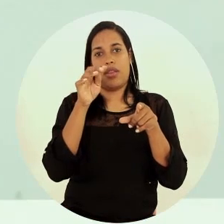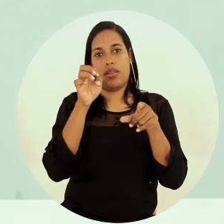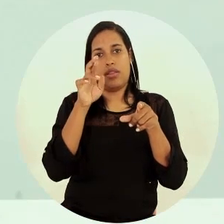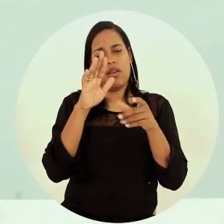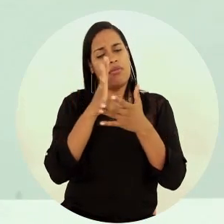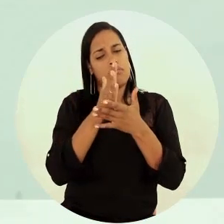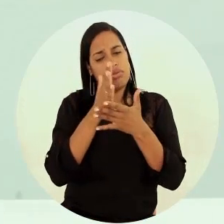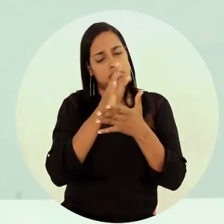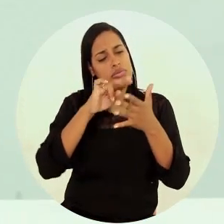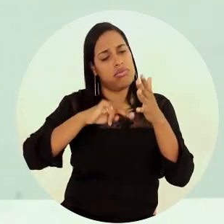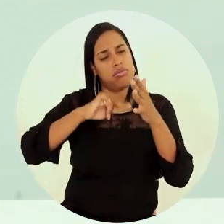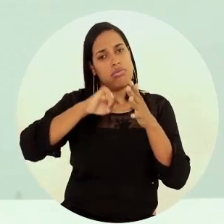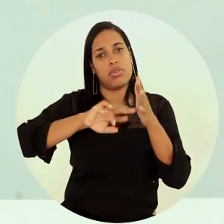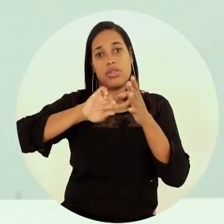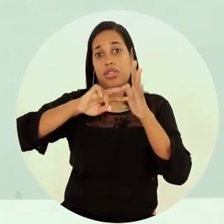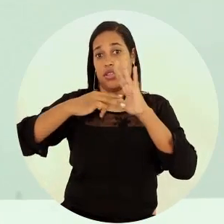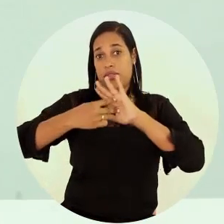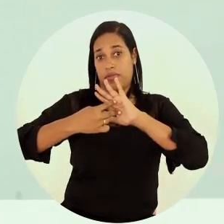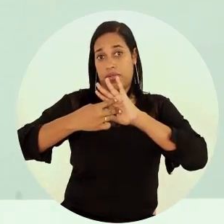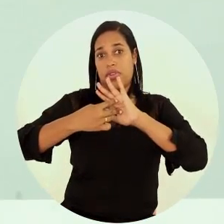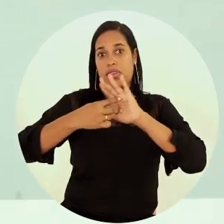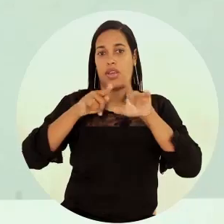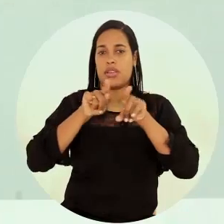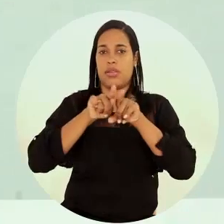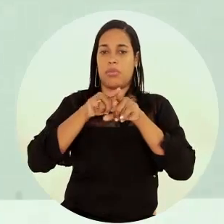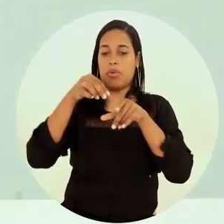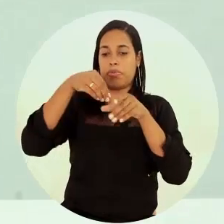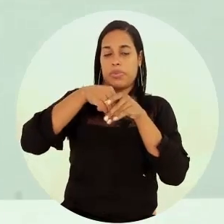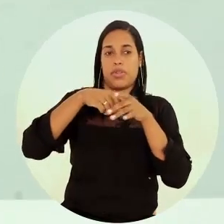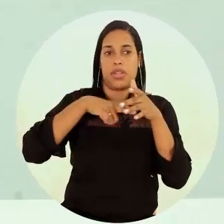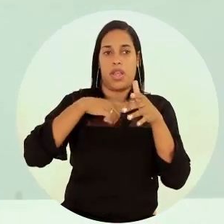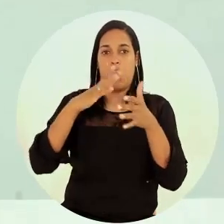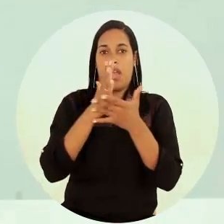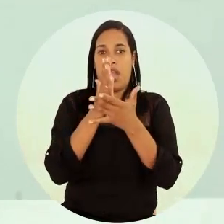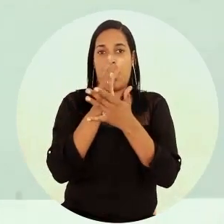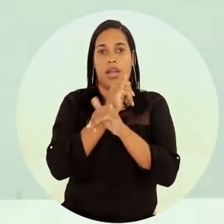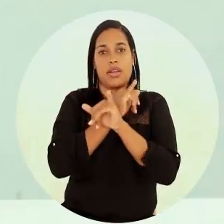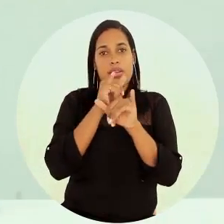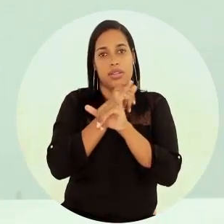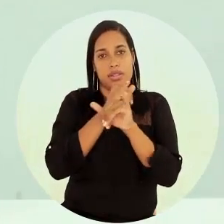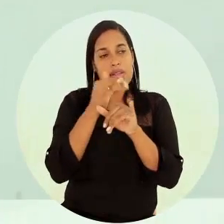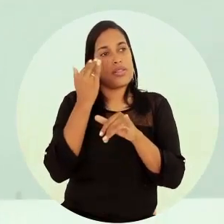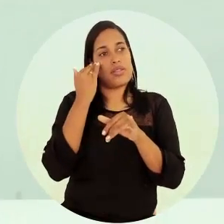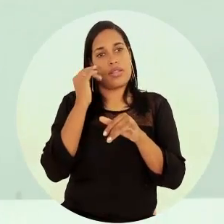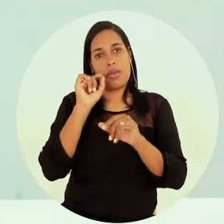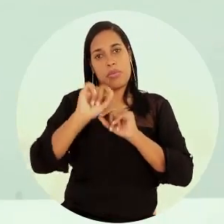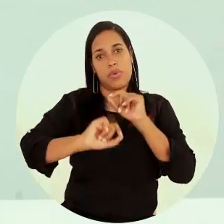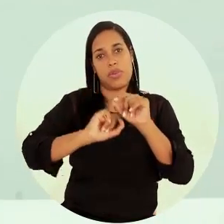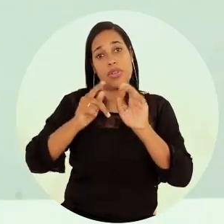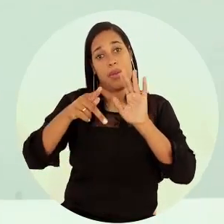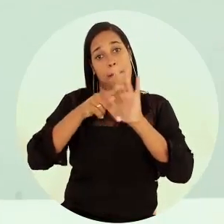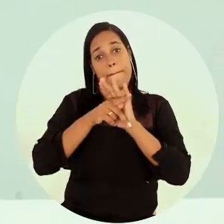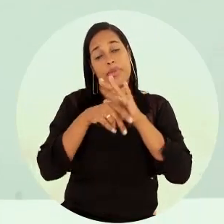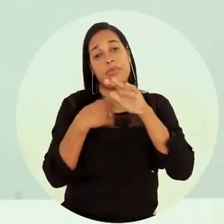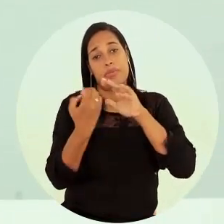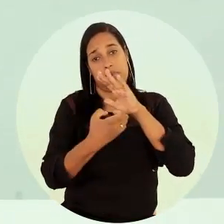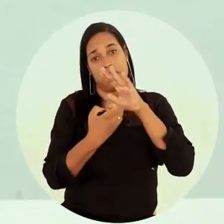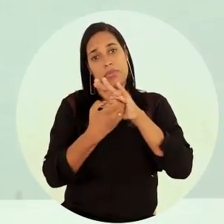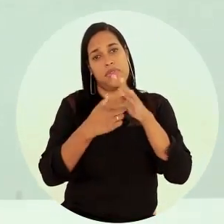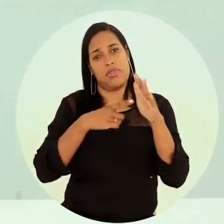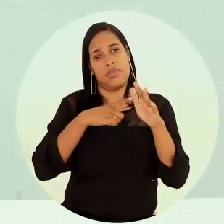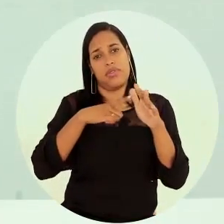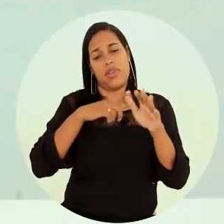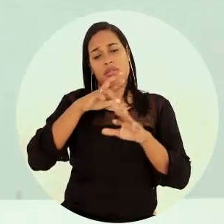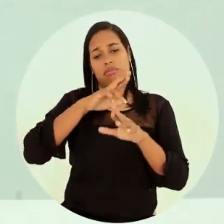significa, pode-se usar inclusive internamente, colocar cartazes para que as pessoas saibam que dentro da própria empresa